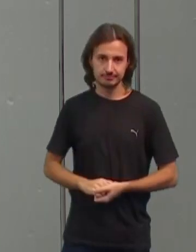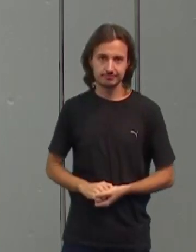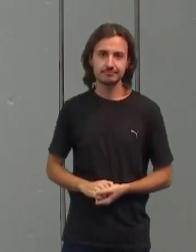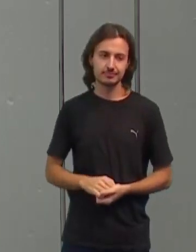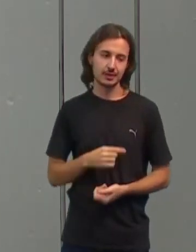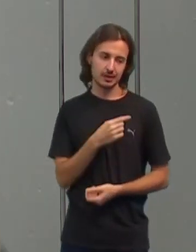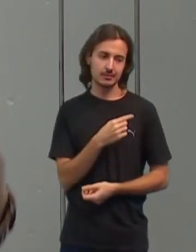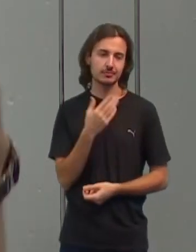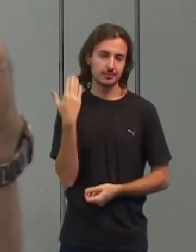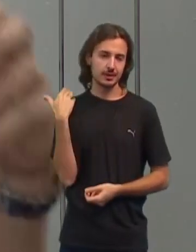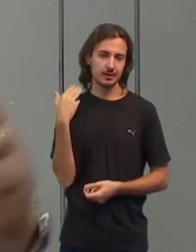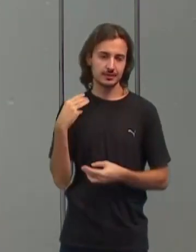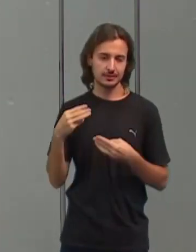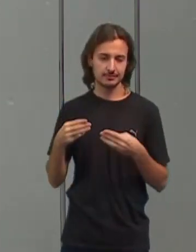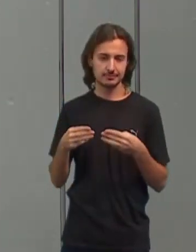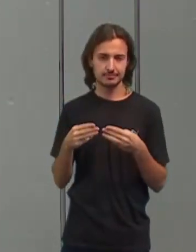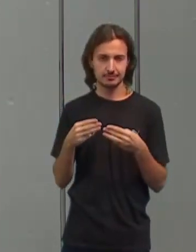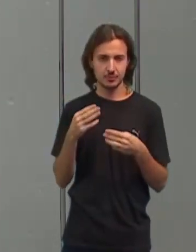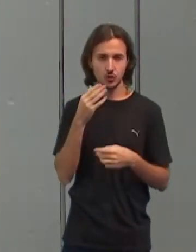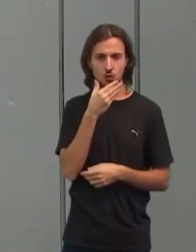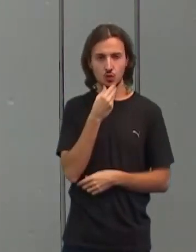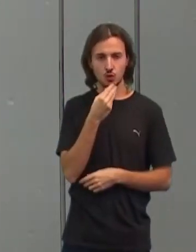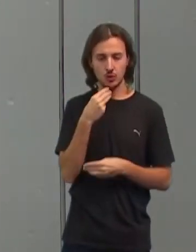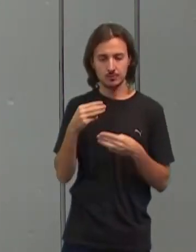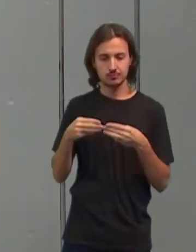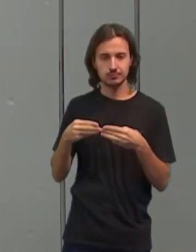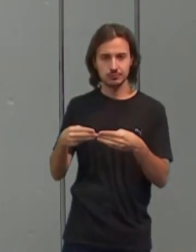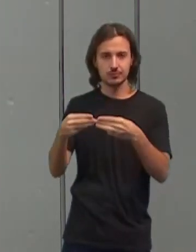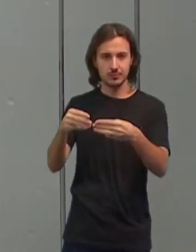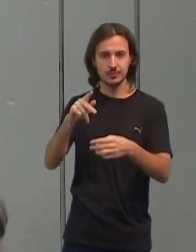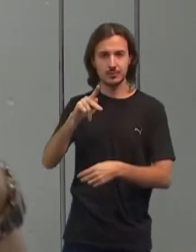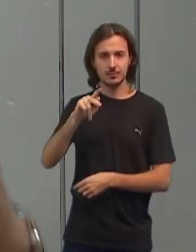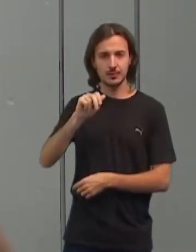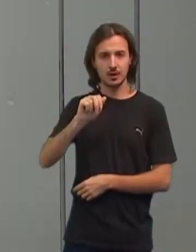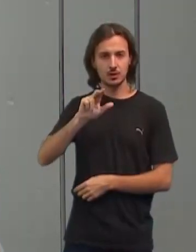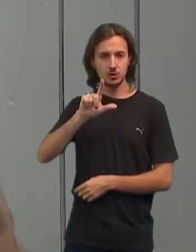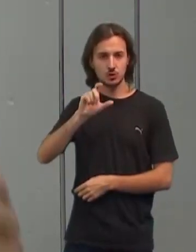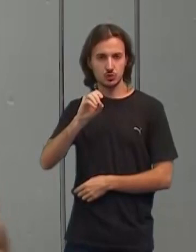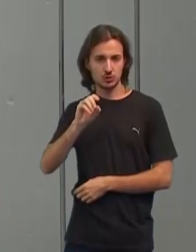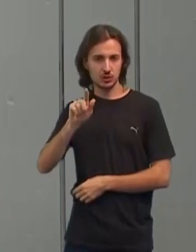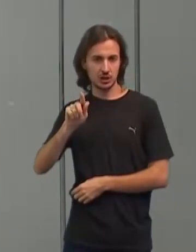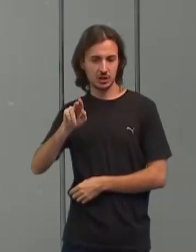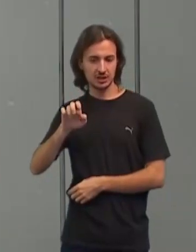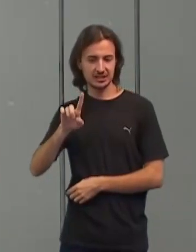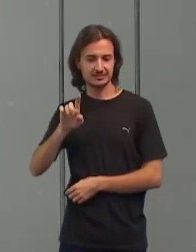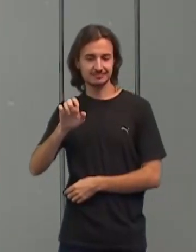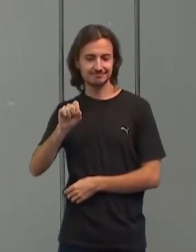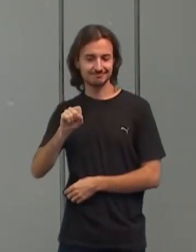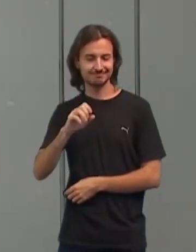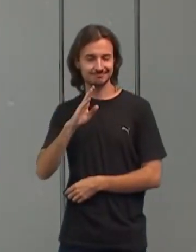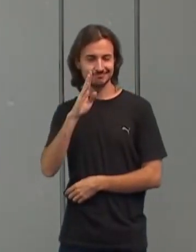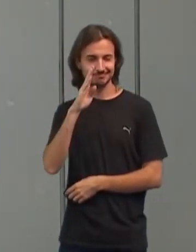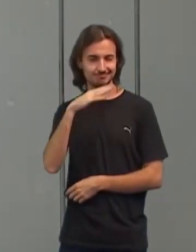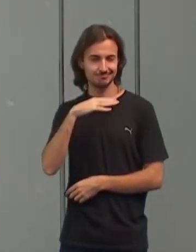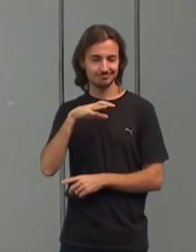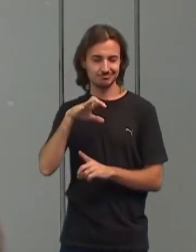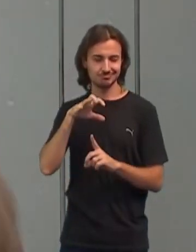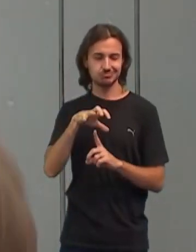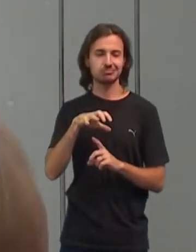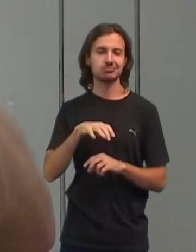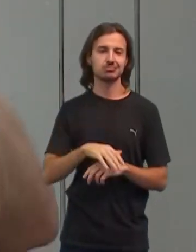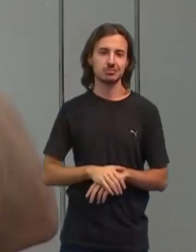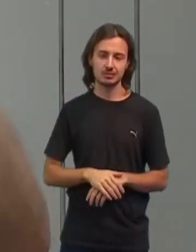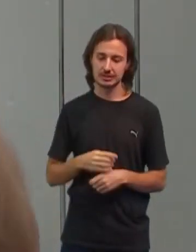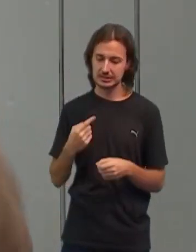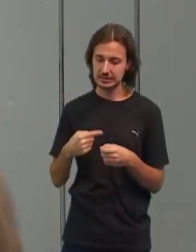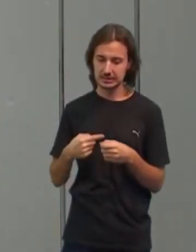Guedes que fez essa maldade. Isso acabou com os municípios e a Prefeitura de Juiz de Fora não